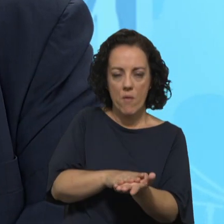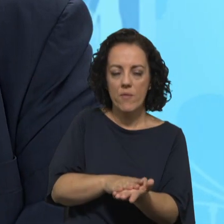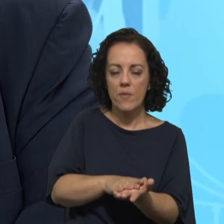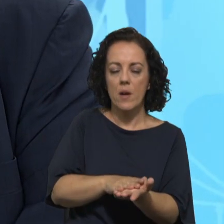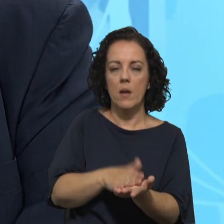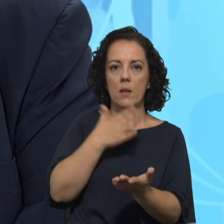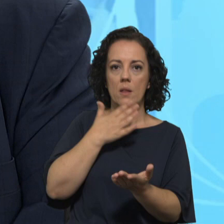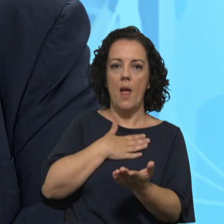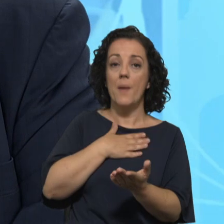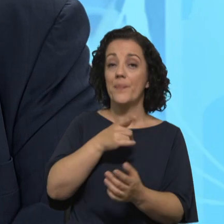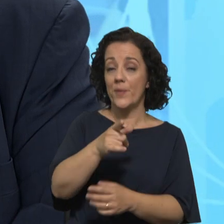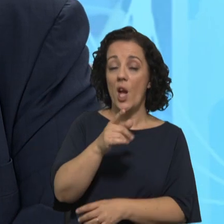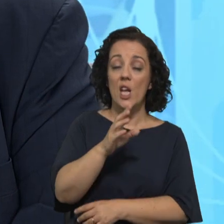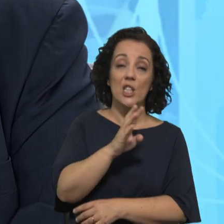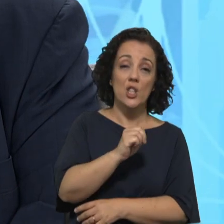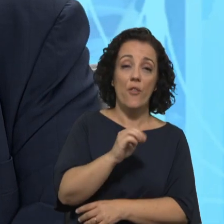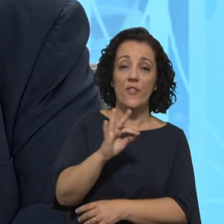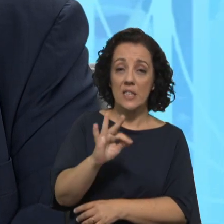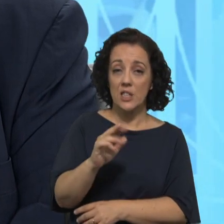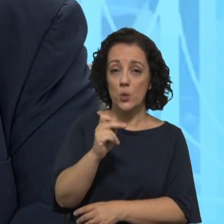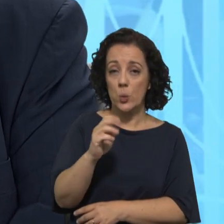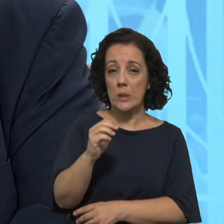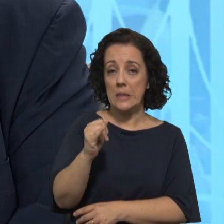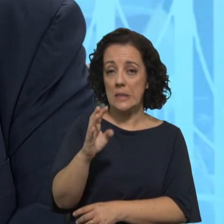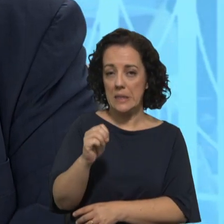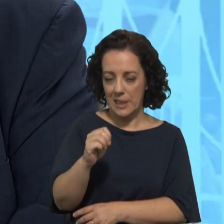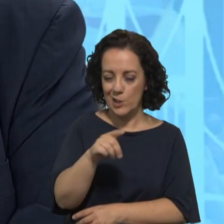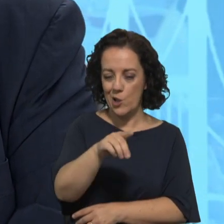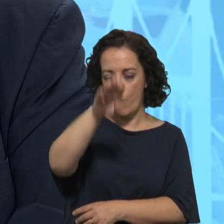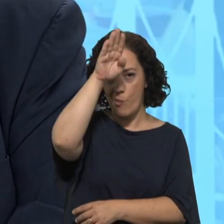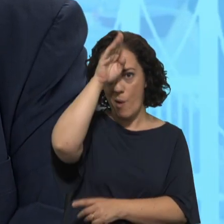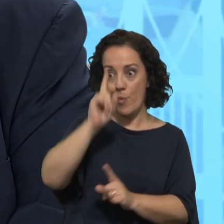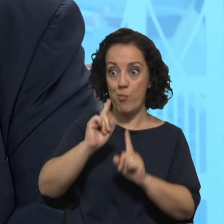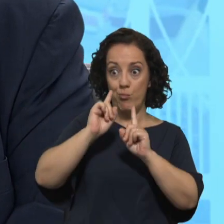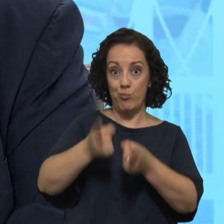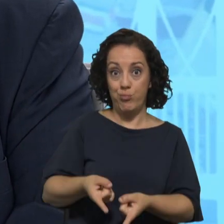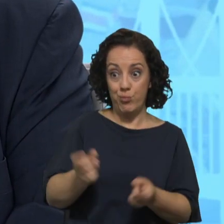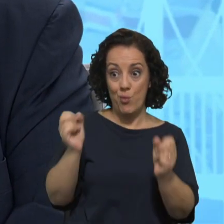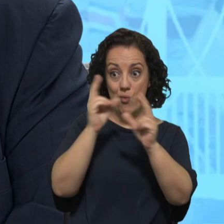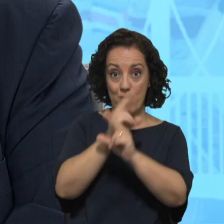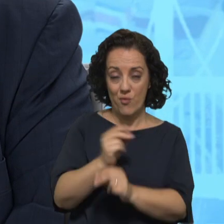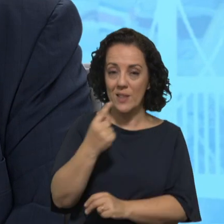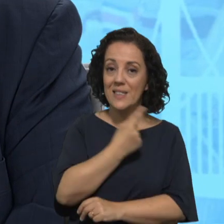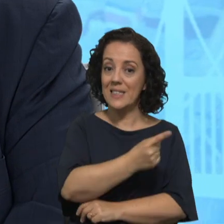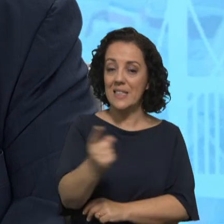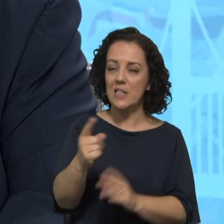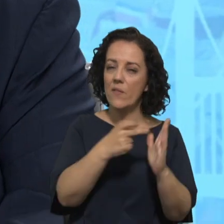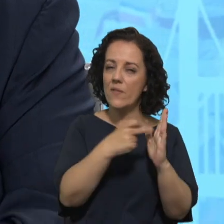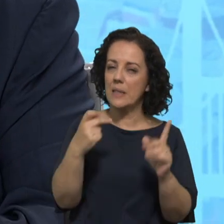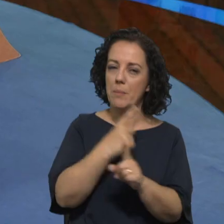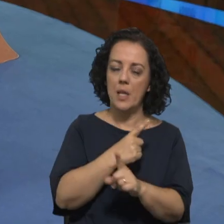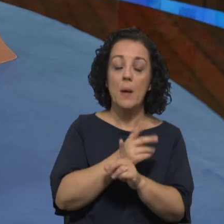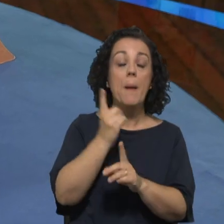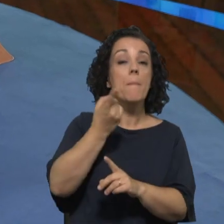de Assis, que o Papa Francisco citou quase logo no início do pontificado, quando diz que é preciso anunciar o Evangelho, se